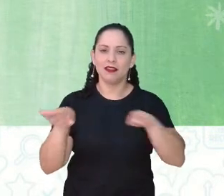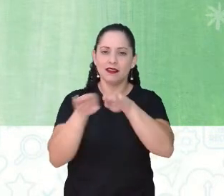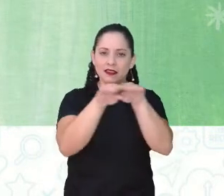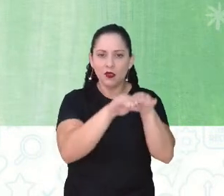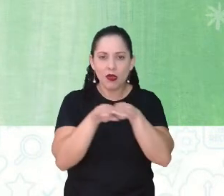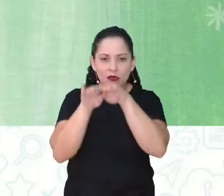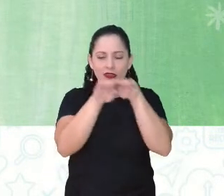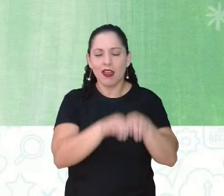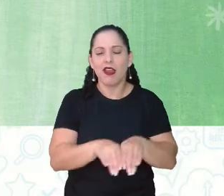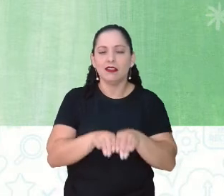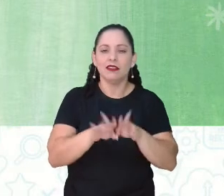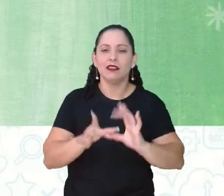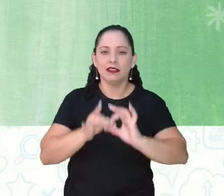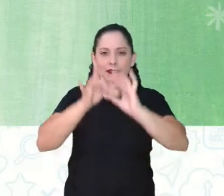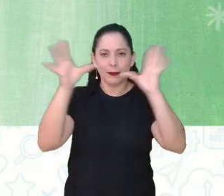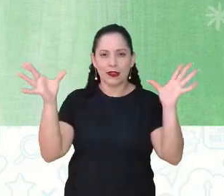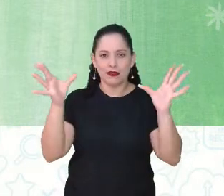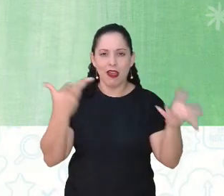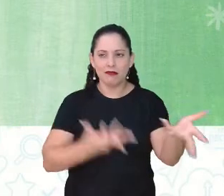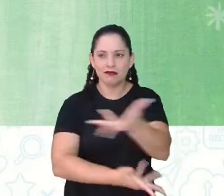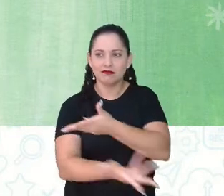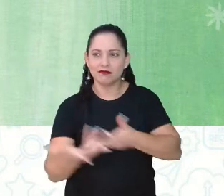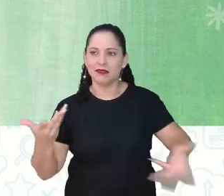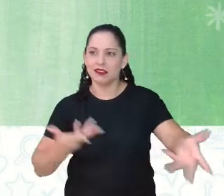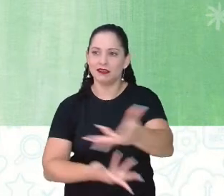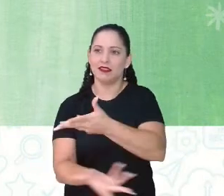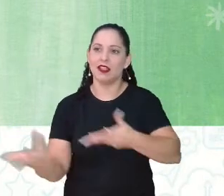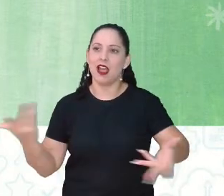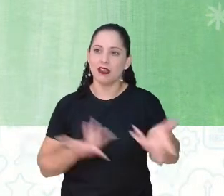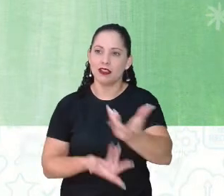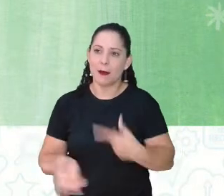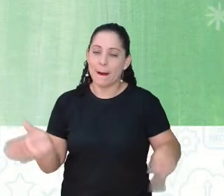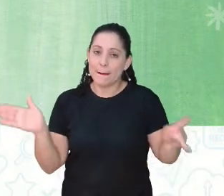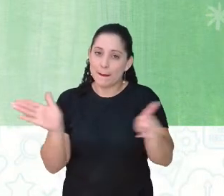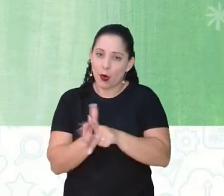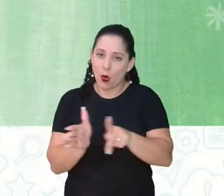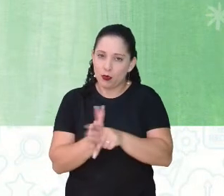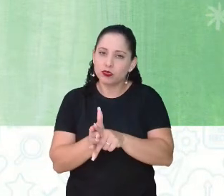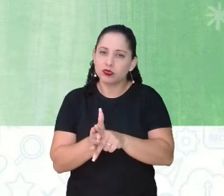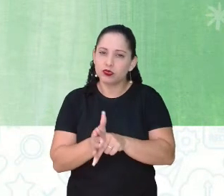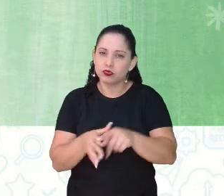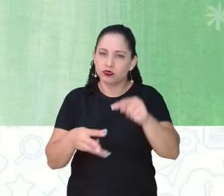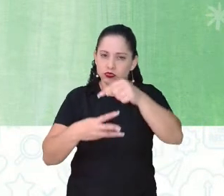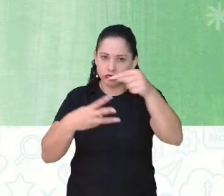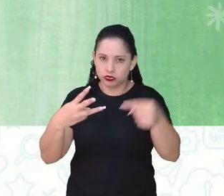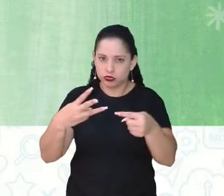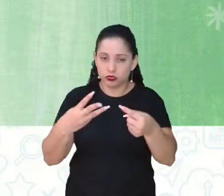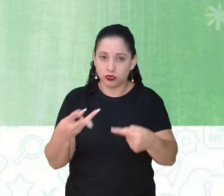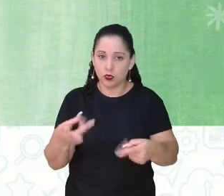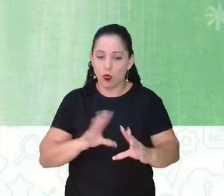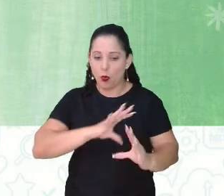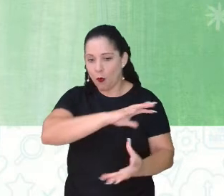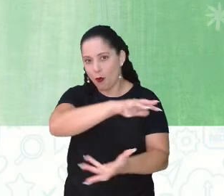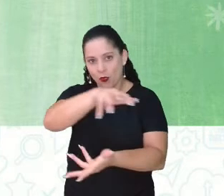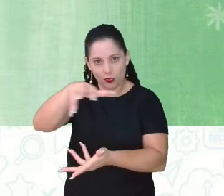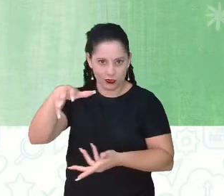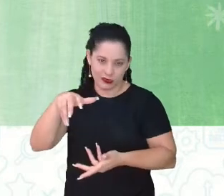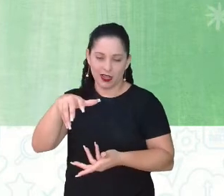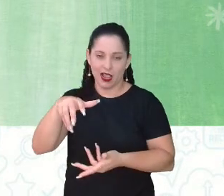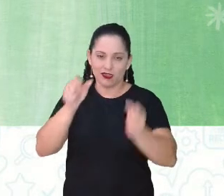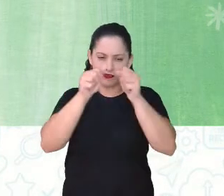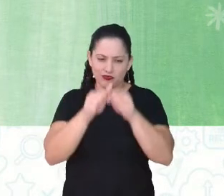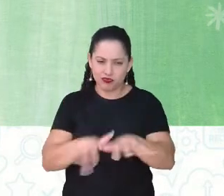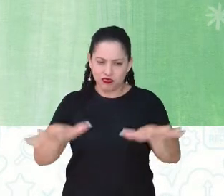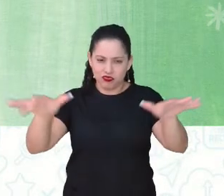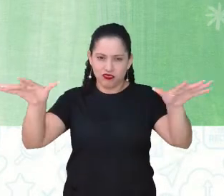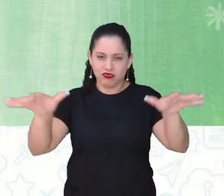se consolidaram como princípios universais e inspiraram a luta pela independência e liberdade de